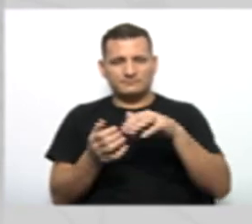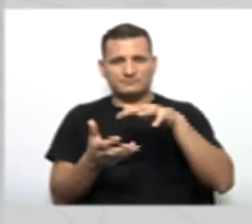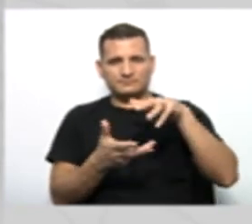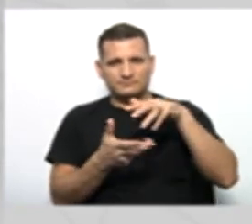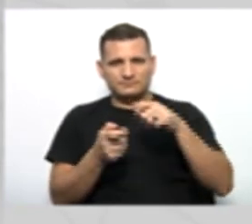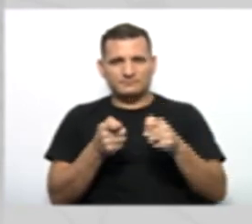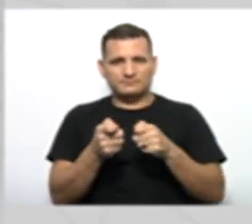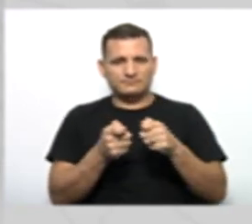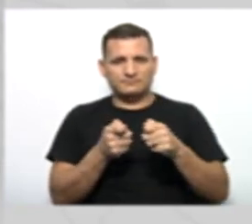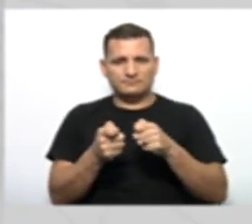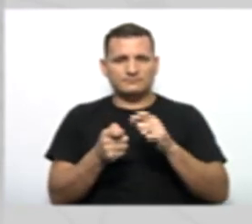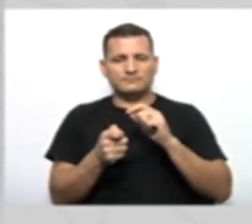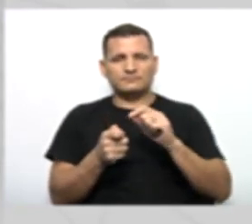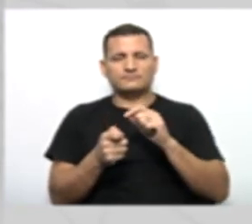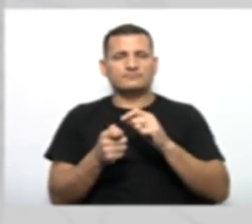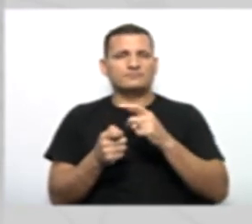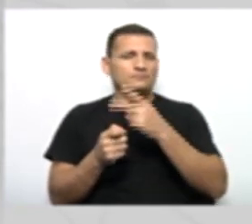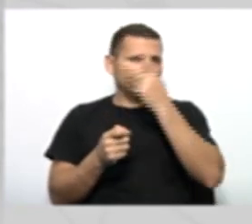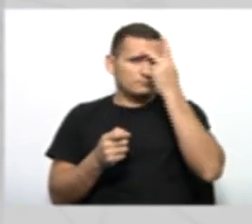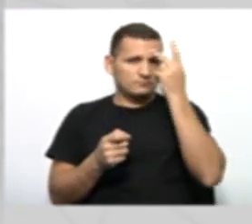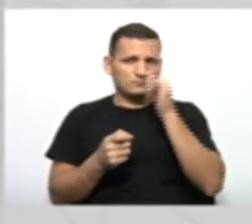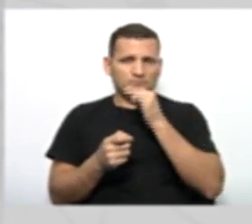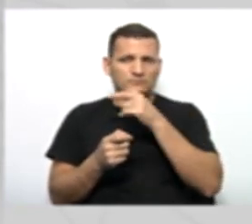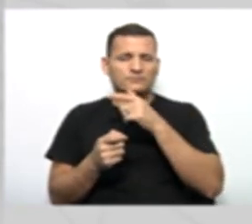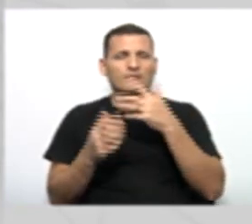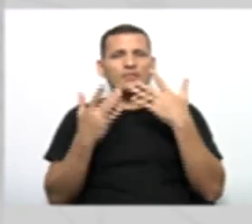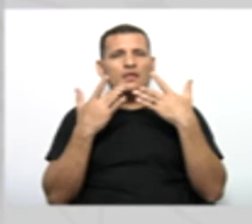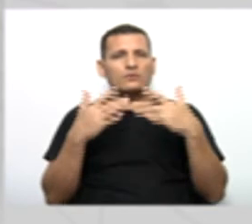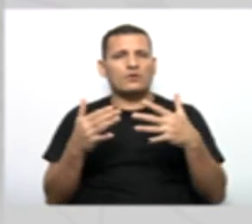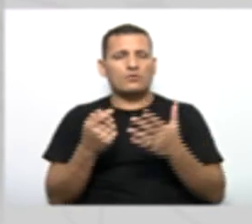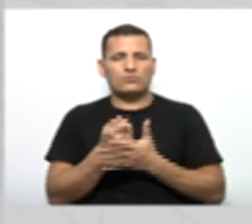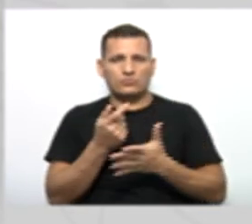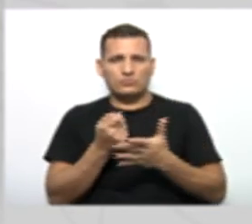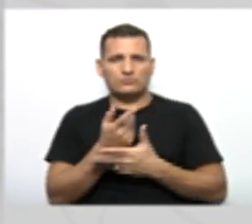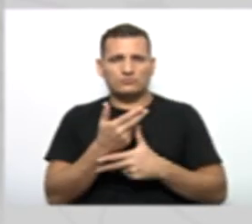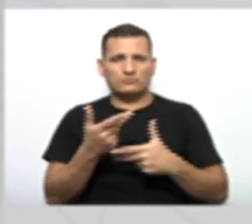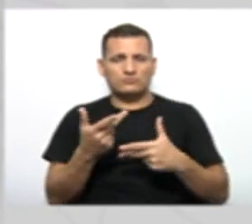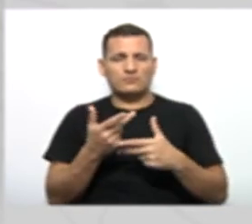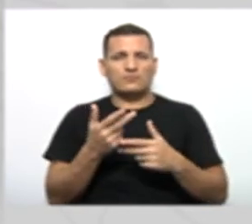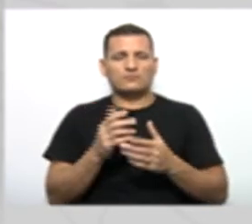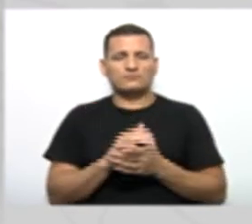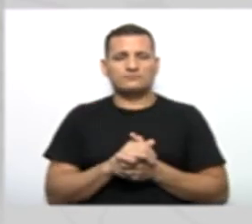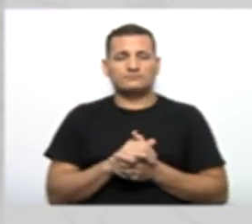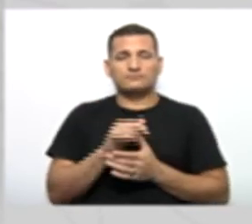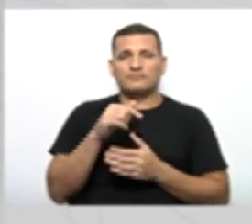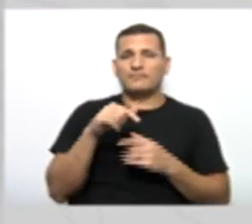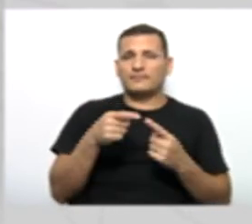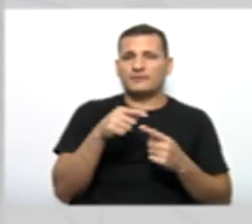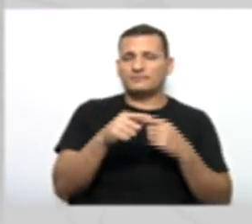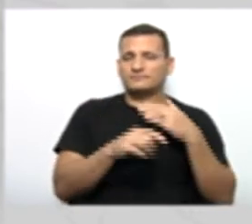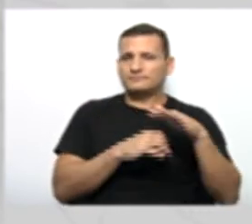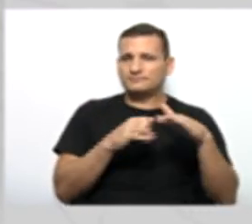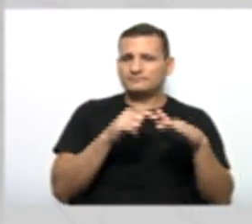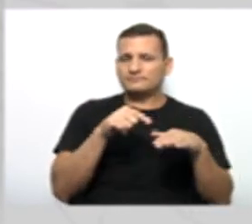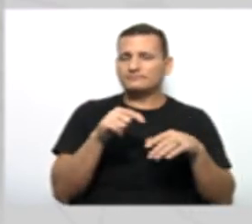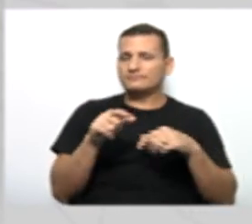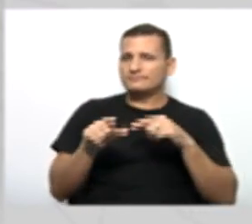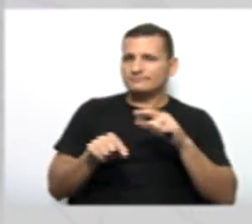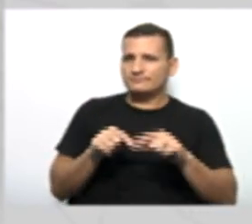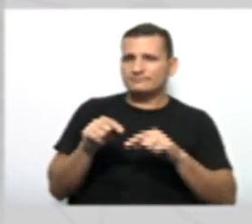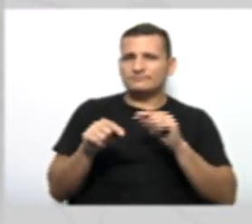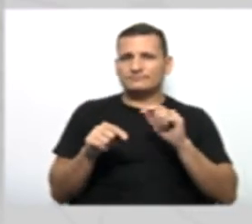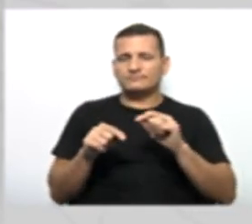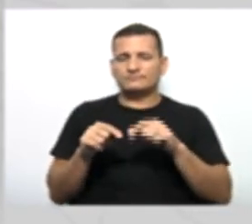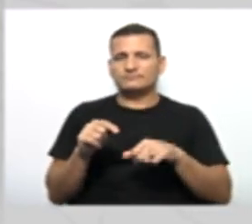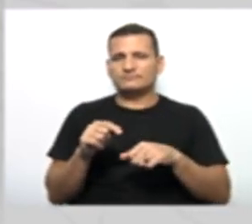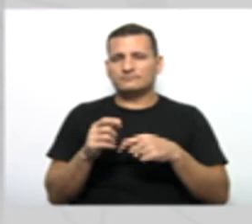e aumentar o retorno de seus cooperados. Para isso, ela deverá adotar um planejamento estratégico